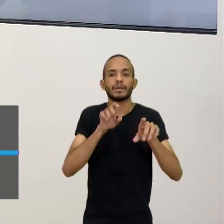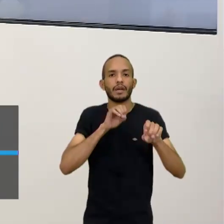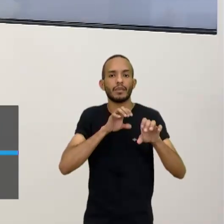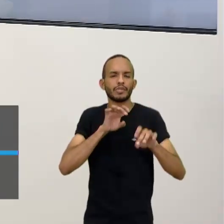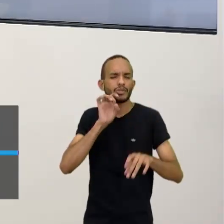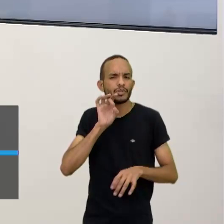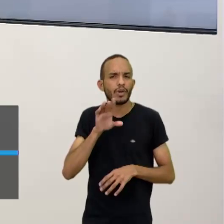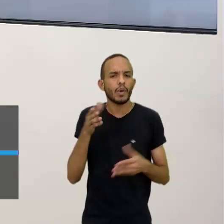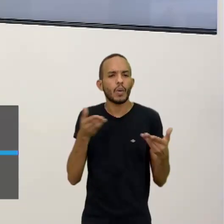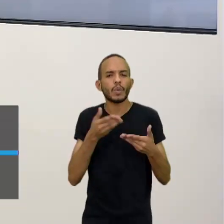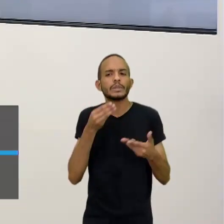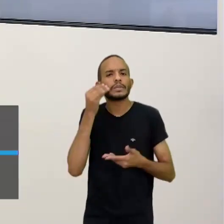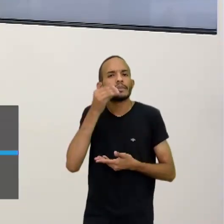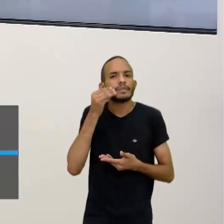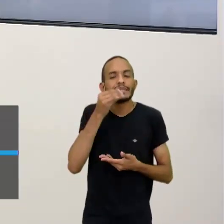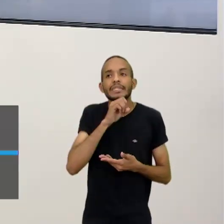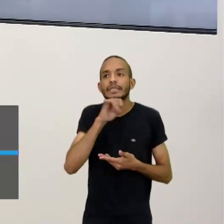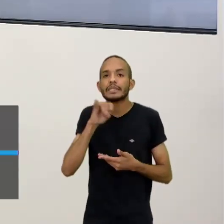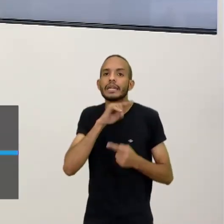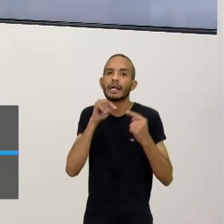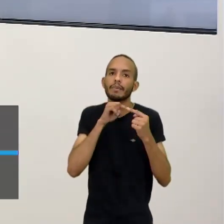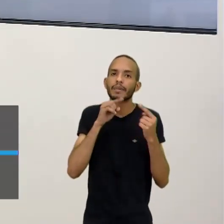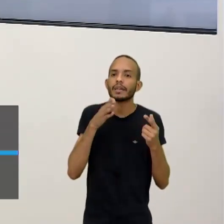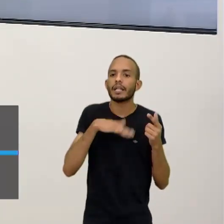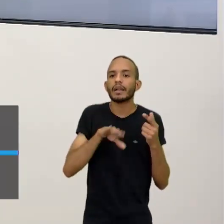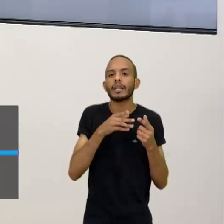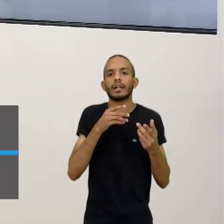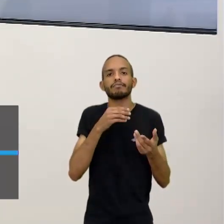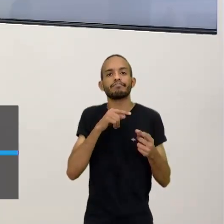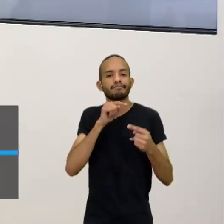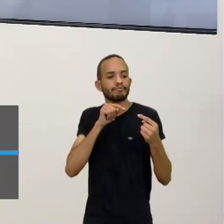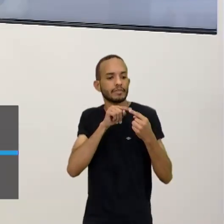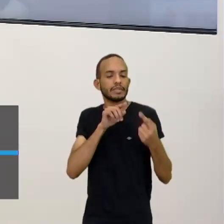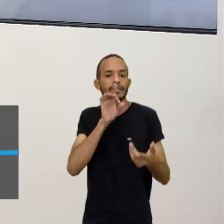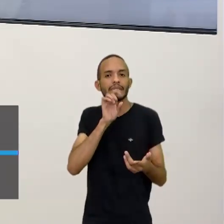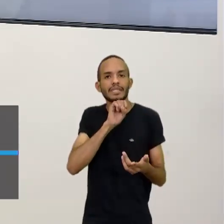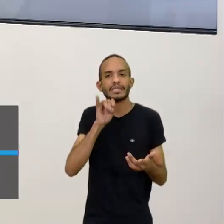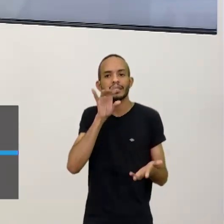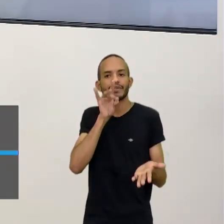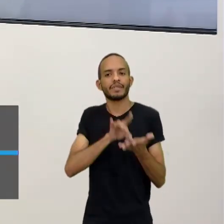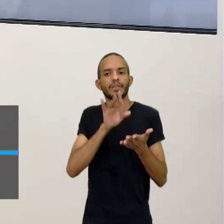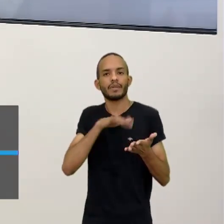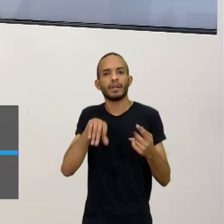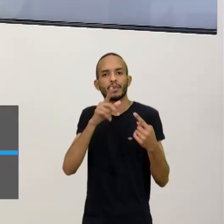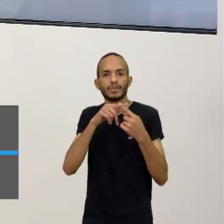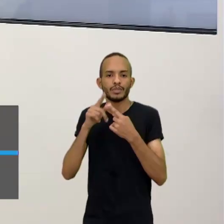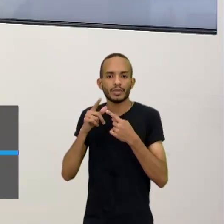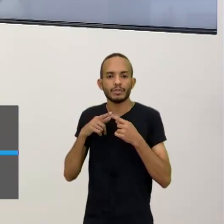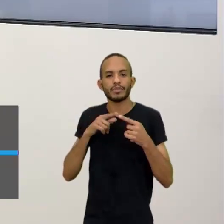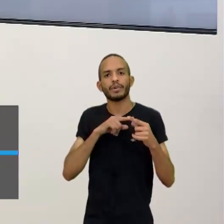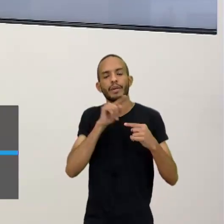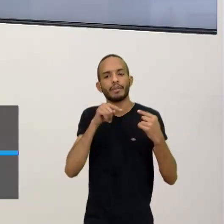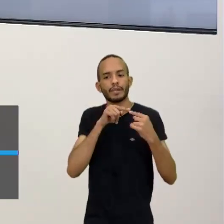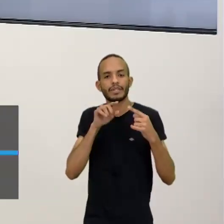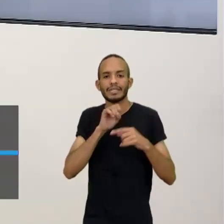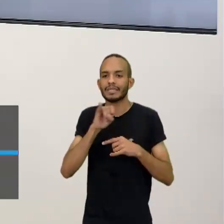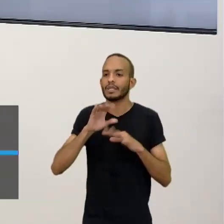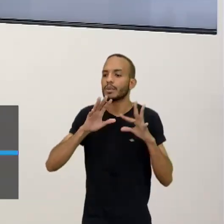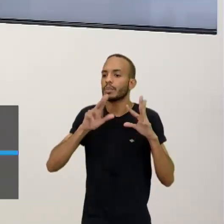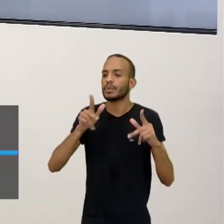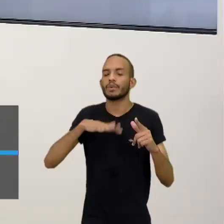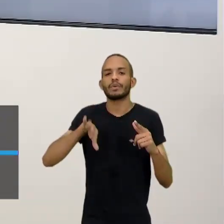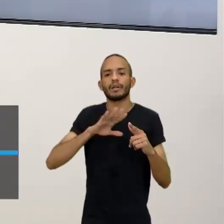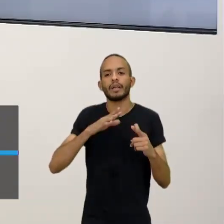de hoje é só para a gente experimentar se vale as proporcionalidades, se de fato os nossos segmentos são proporcionais. Se tudo